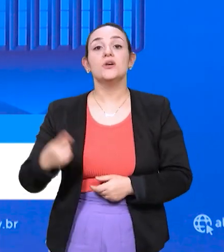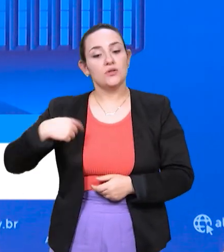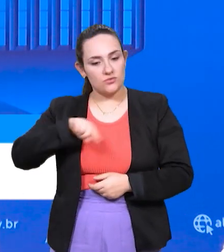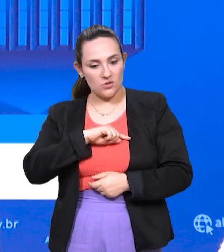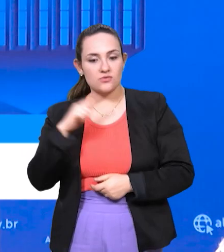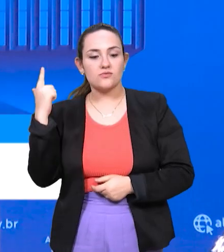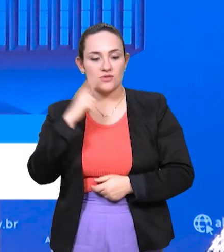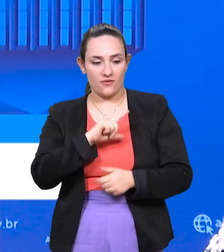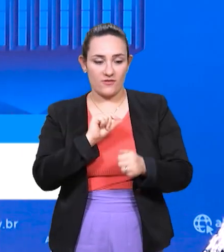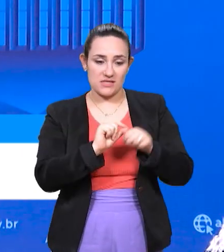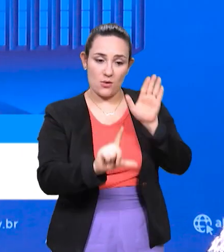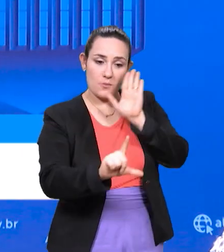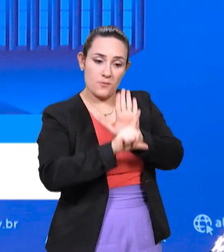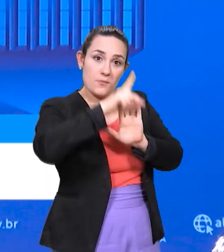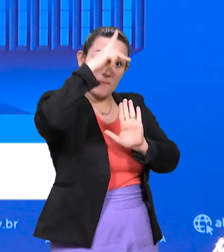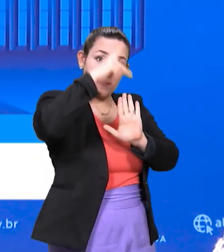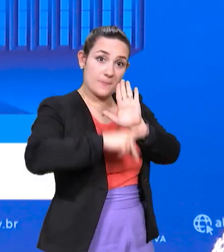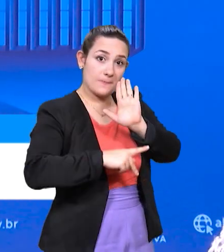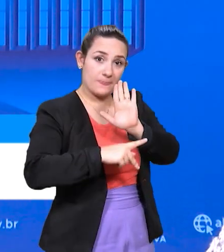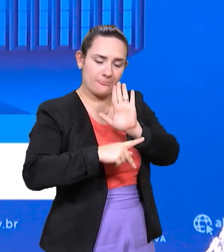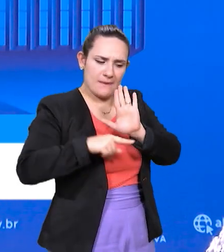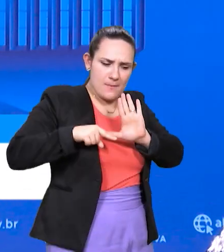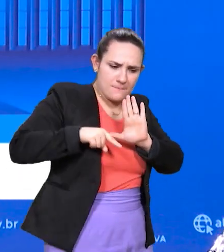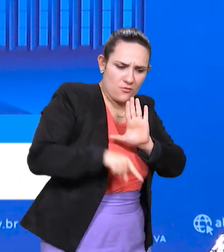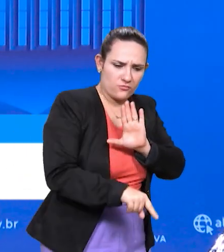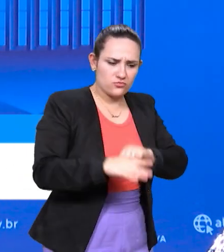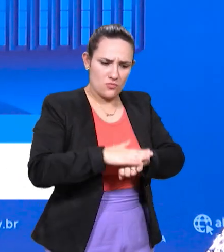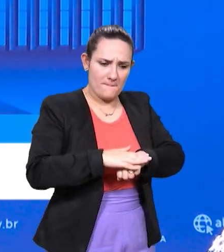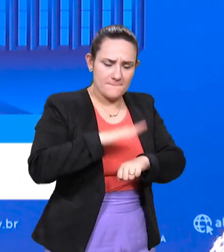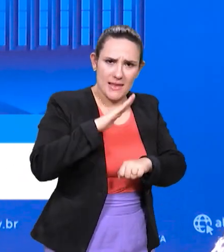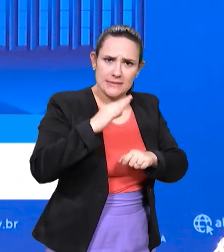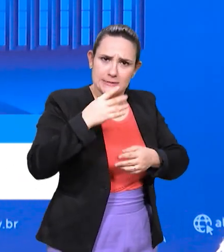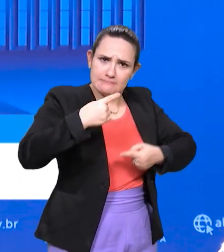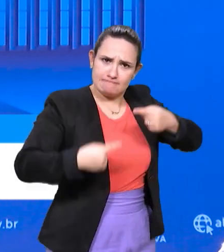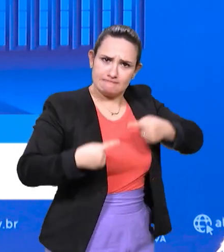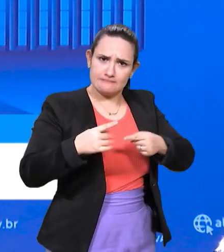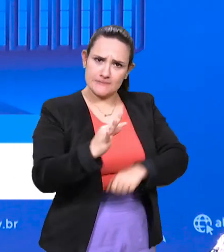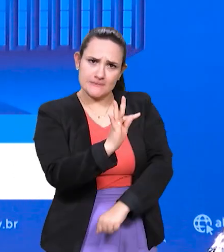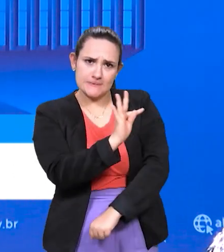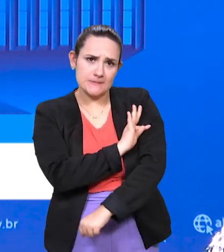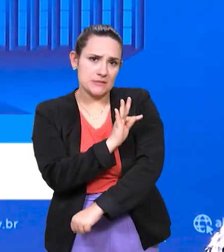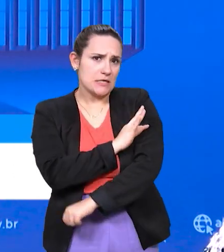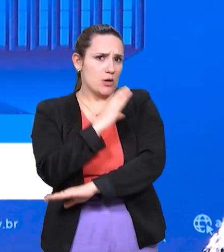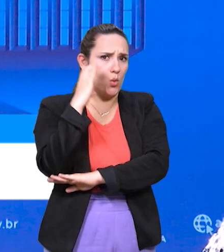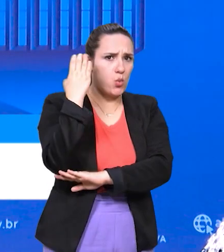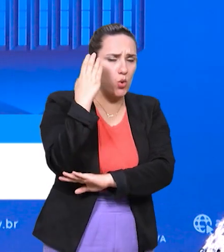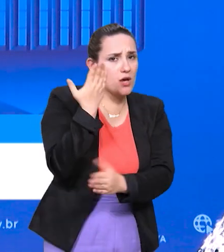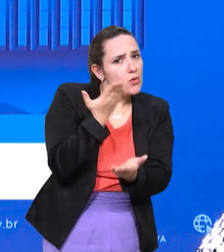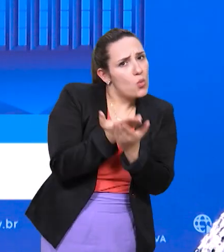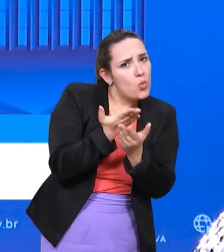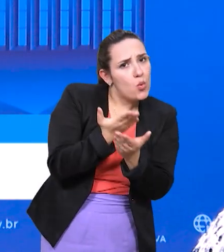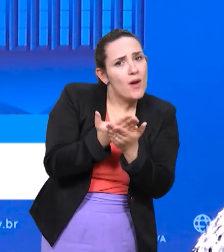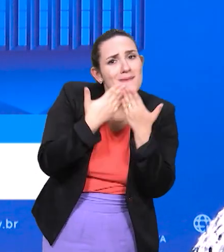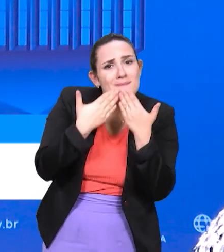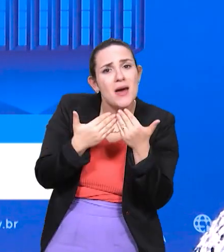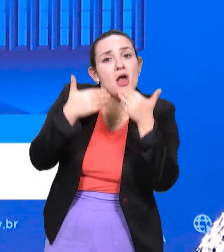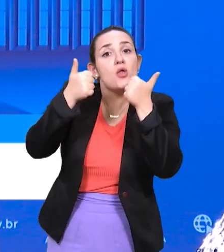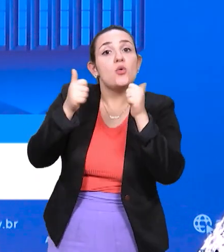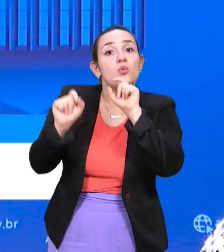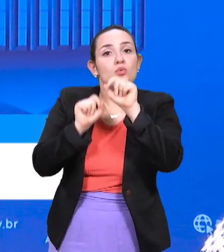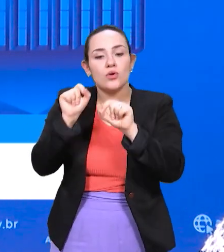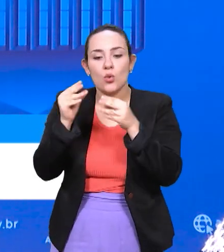a gente possa ter um projeto de lei, aprofundar tecnicamente, cientificamente, um